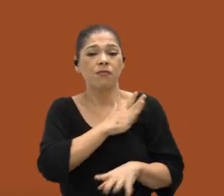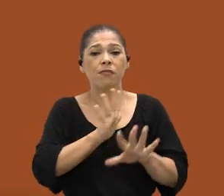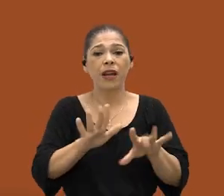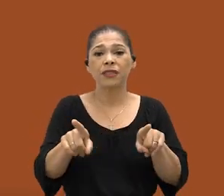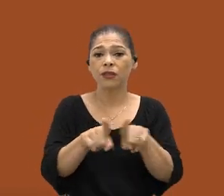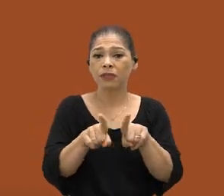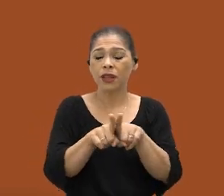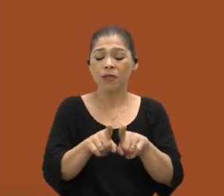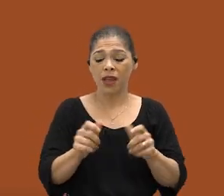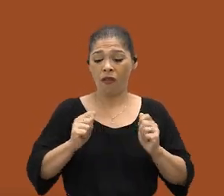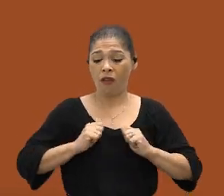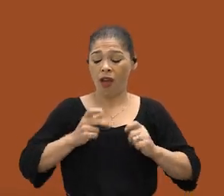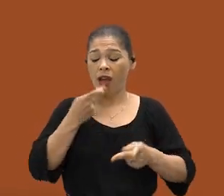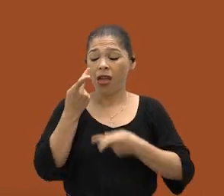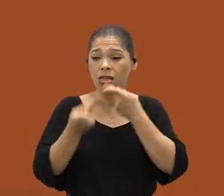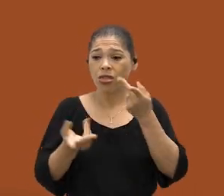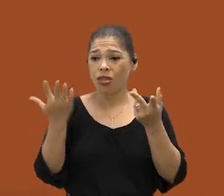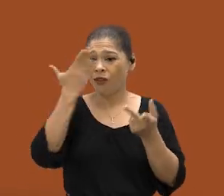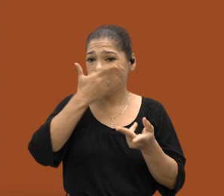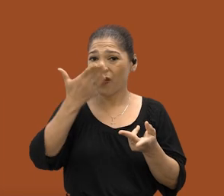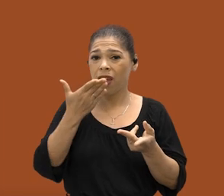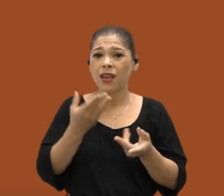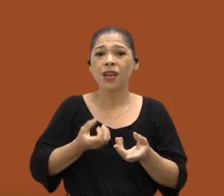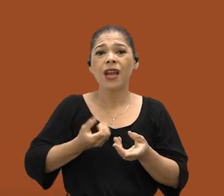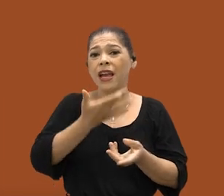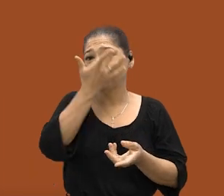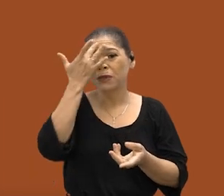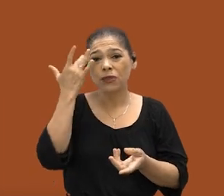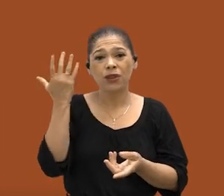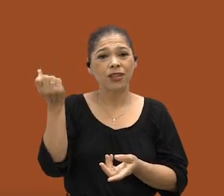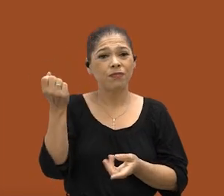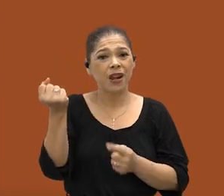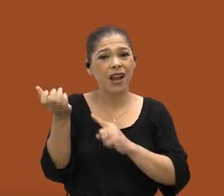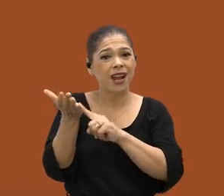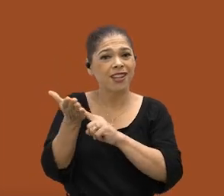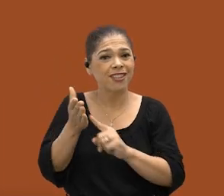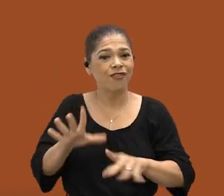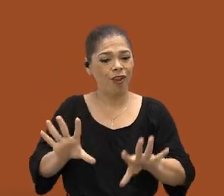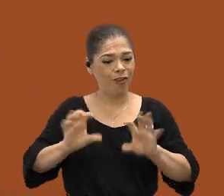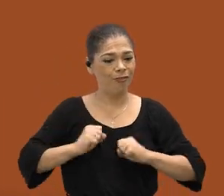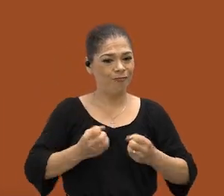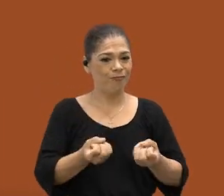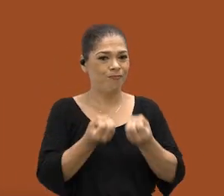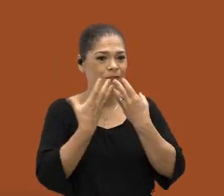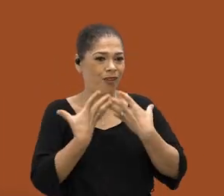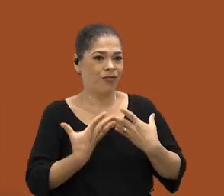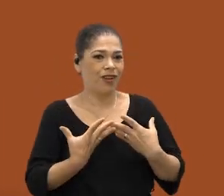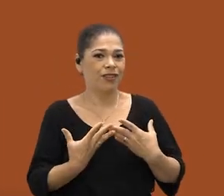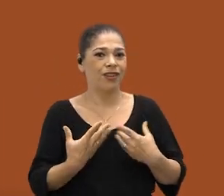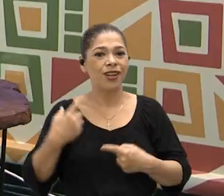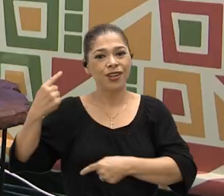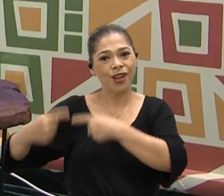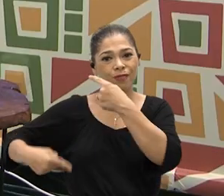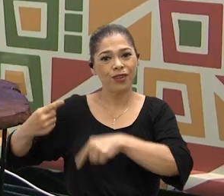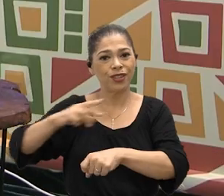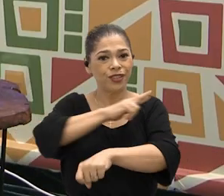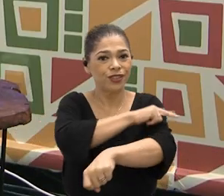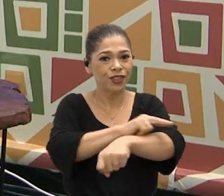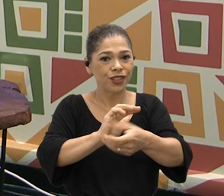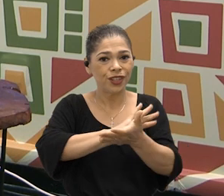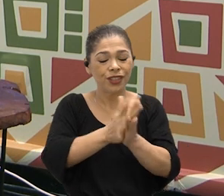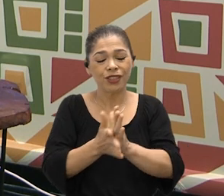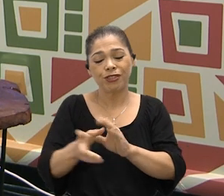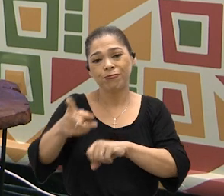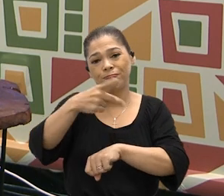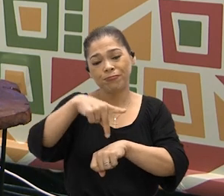além assim como a gente não vê os beneficiários da escravidão e depois os beneficiários da continuidade na política racista no país